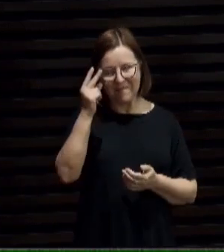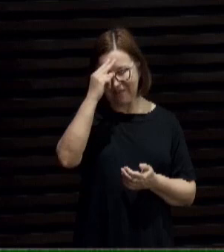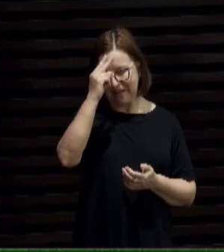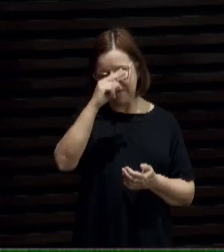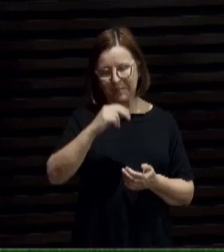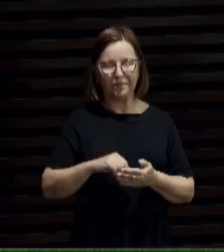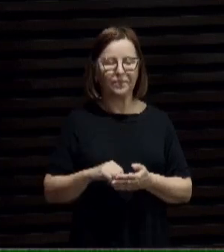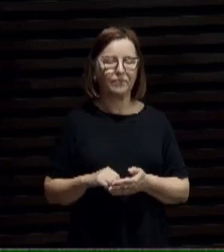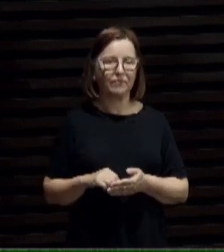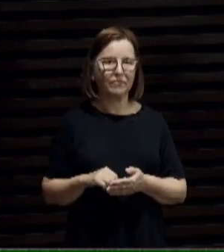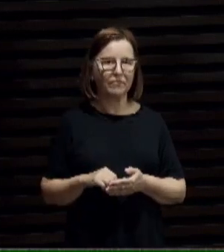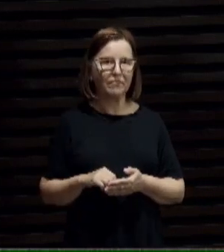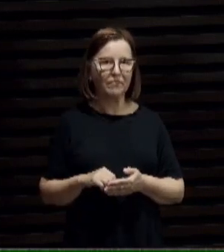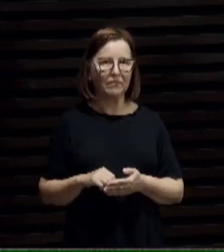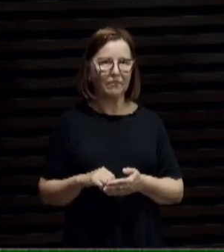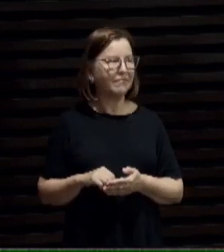tira esses pescadores aí,